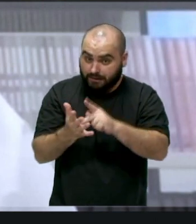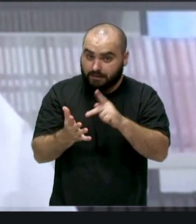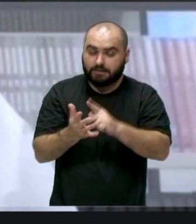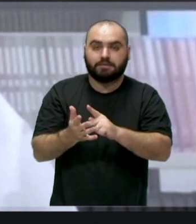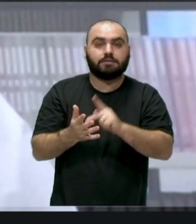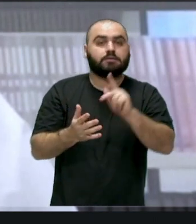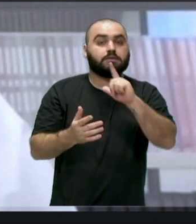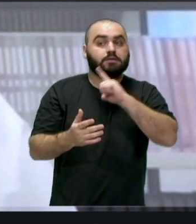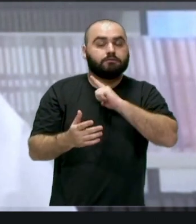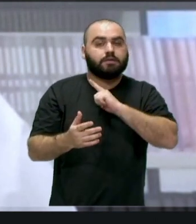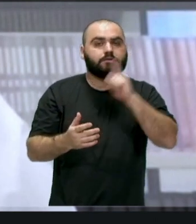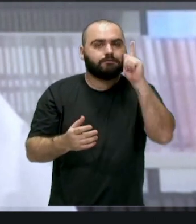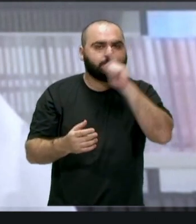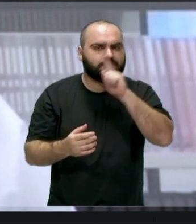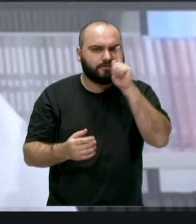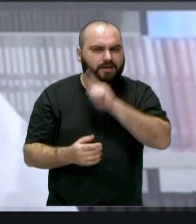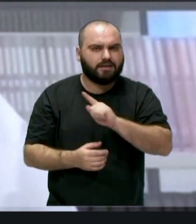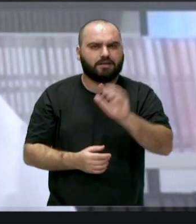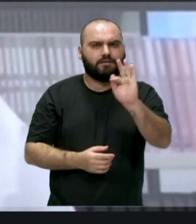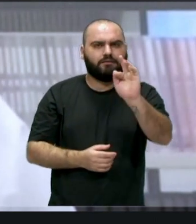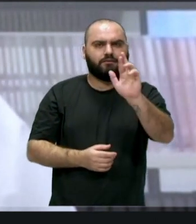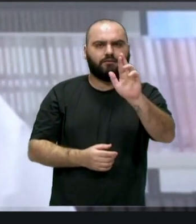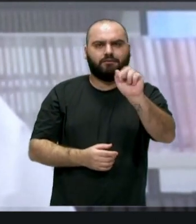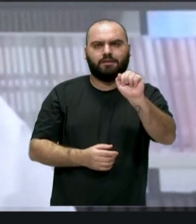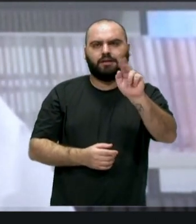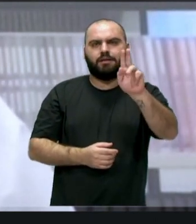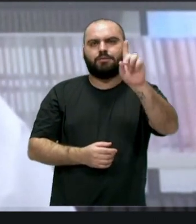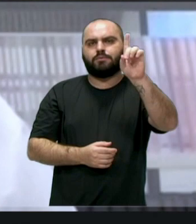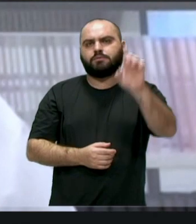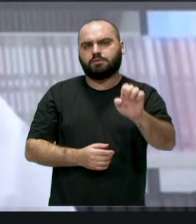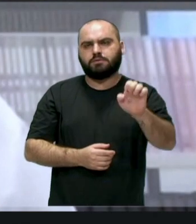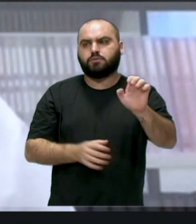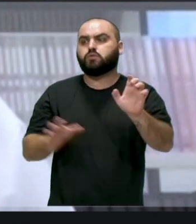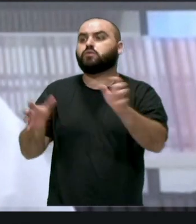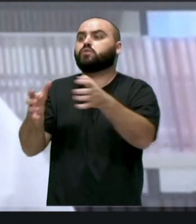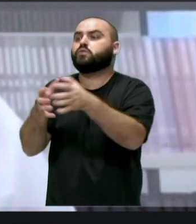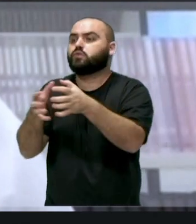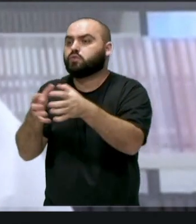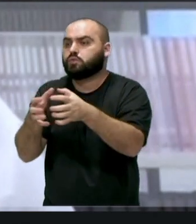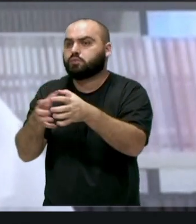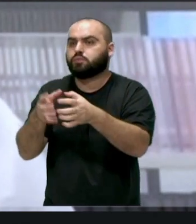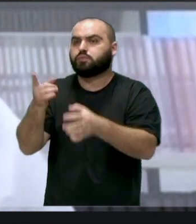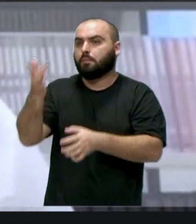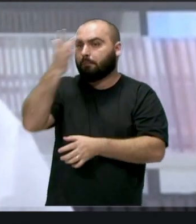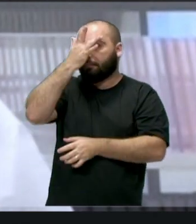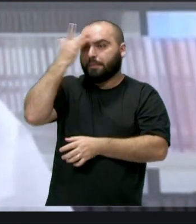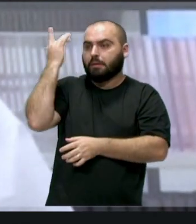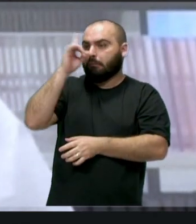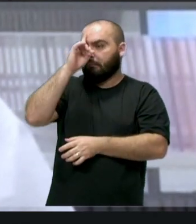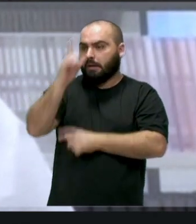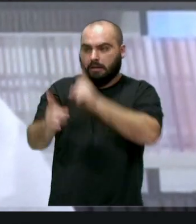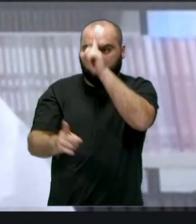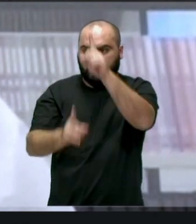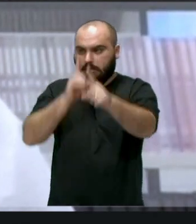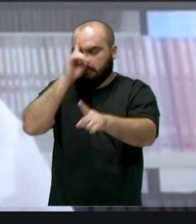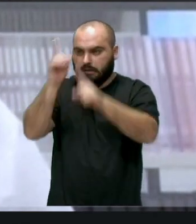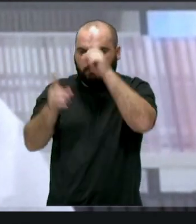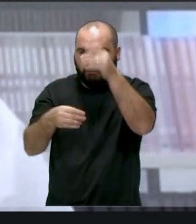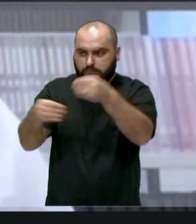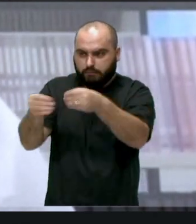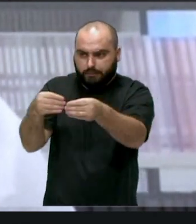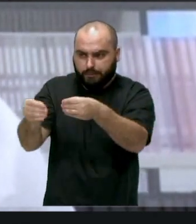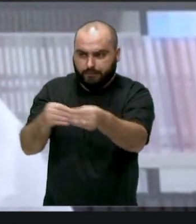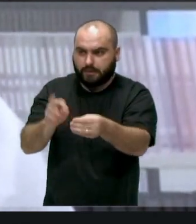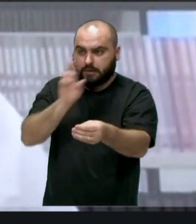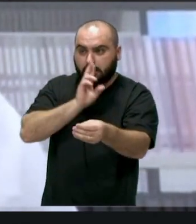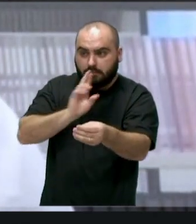fraude, alguma quadrilha, vamos colocar assim, muitos falam, né, que há pessoas por trás disso que vão manipular o resultado das